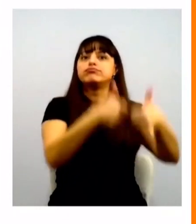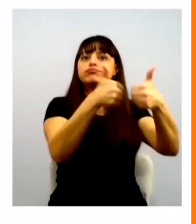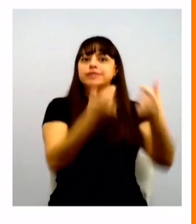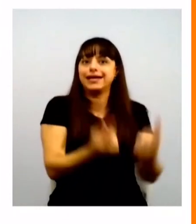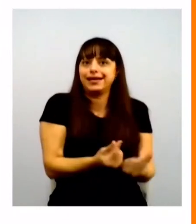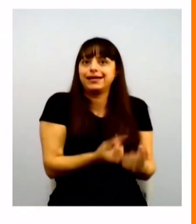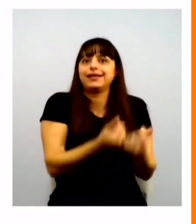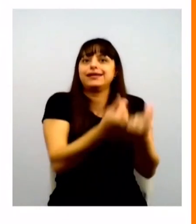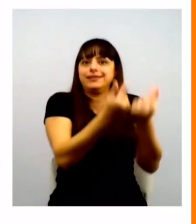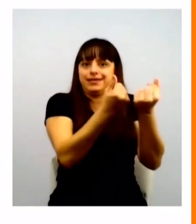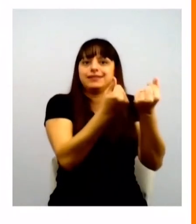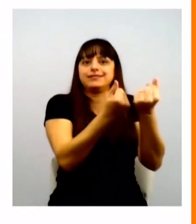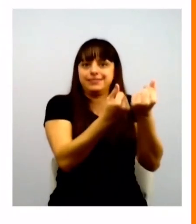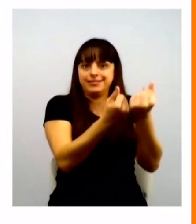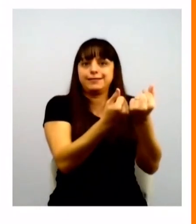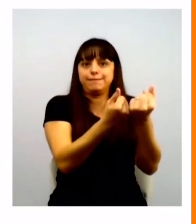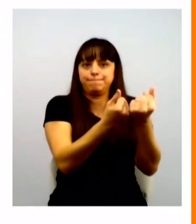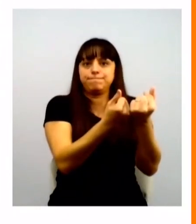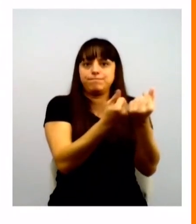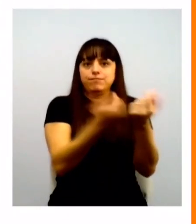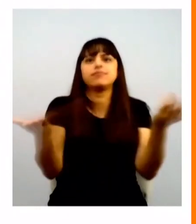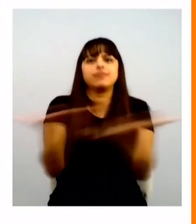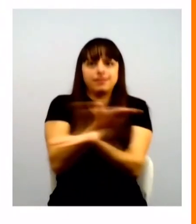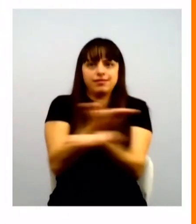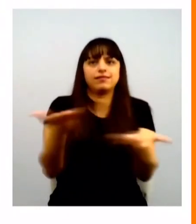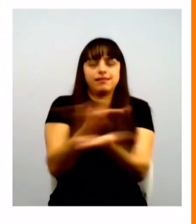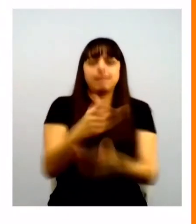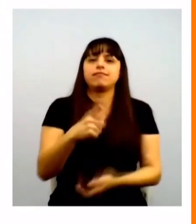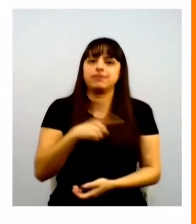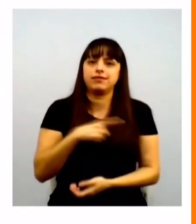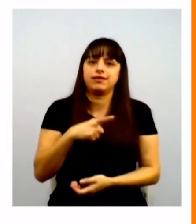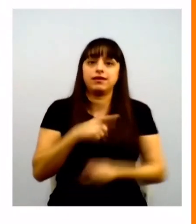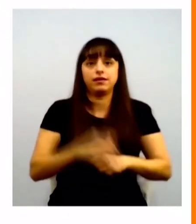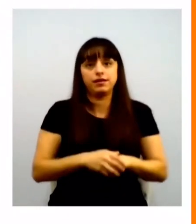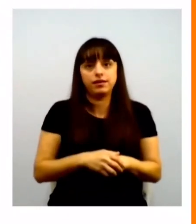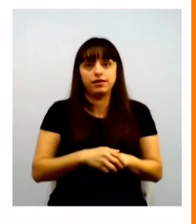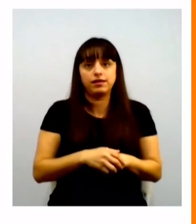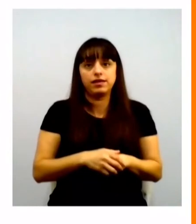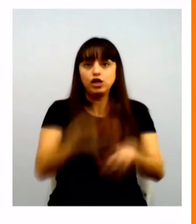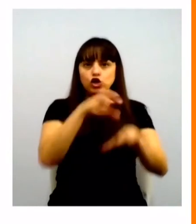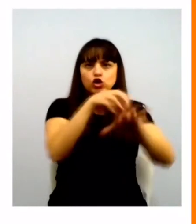patrimônio. Às vezes eu dito que a indústria turística é depredadora.